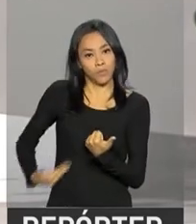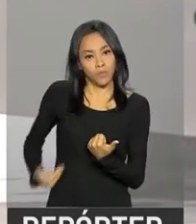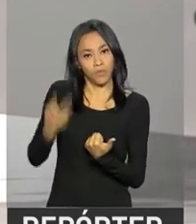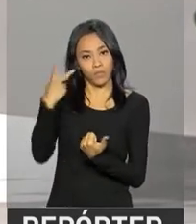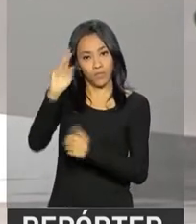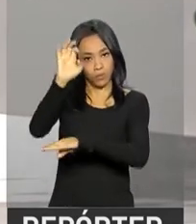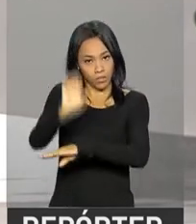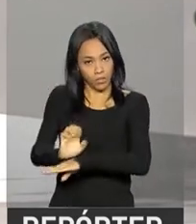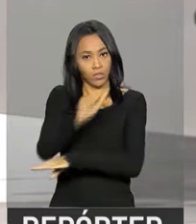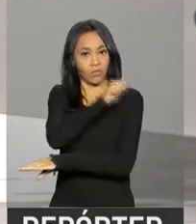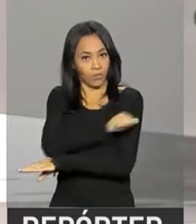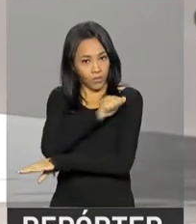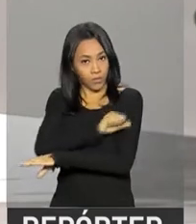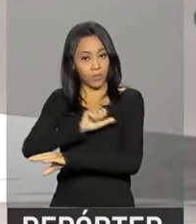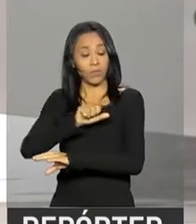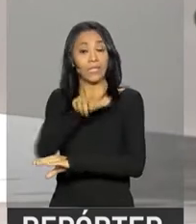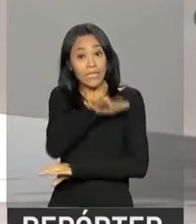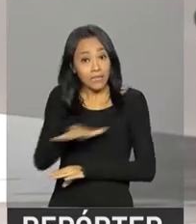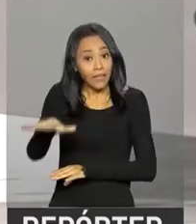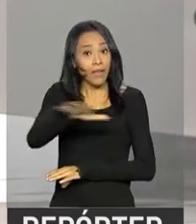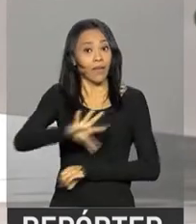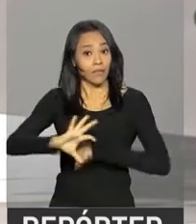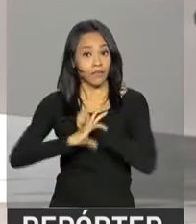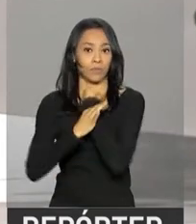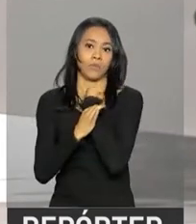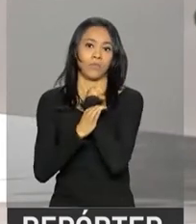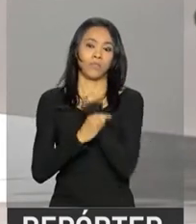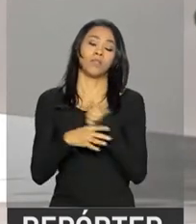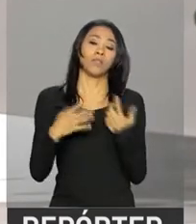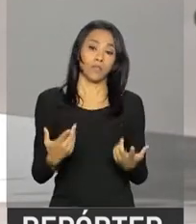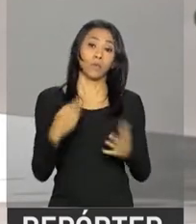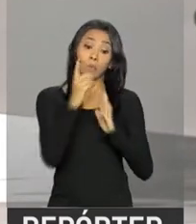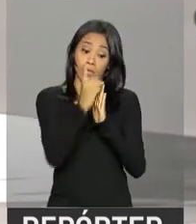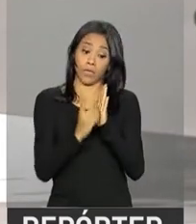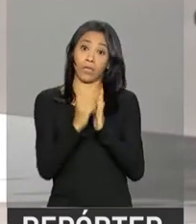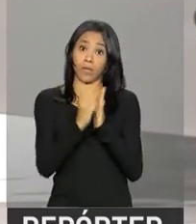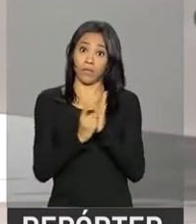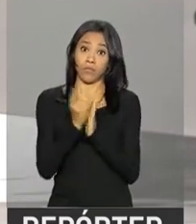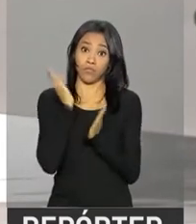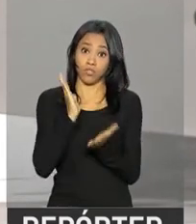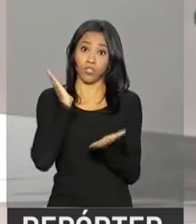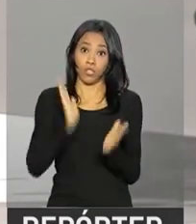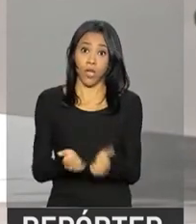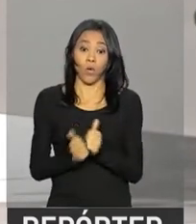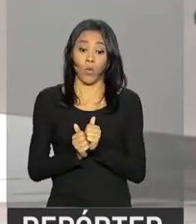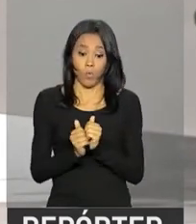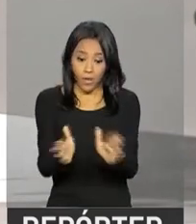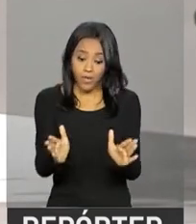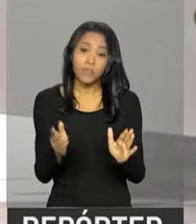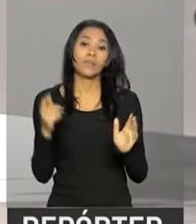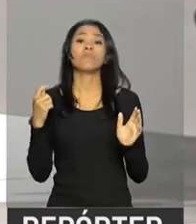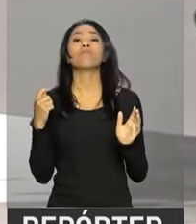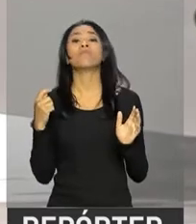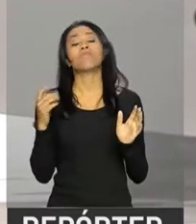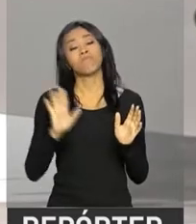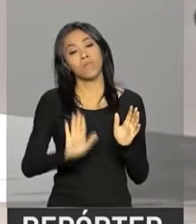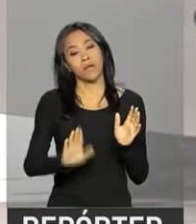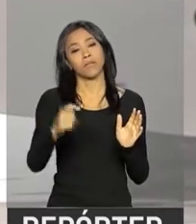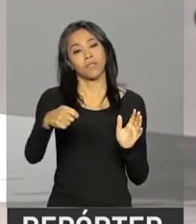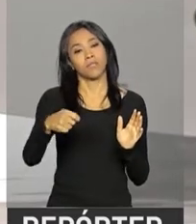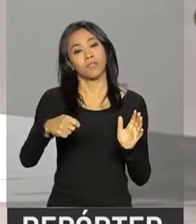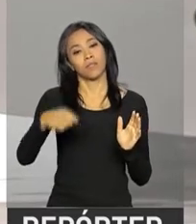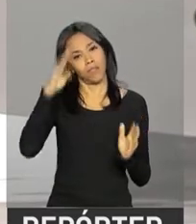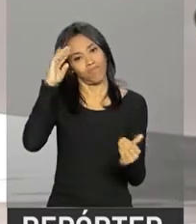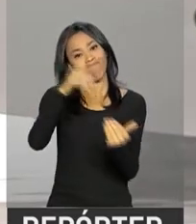do rio de janeiro o decreto tem validade imediata mas precisa é ser chancelado e pelo congresso